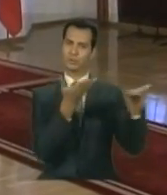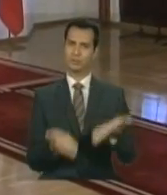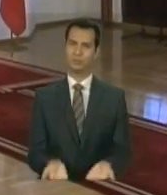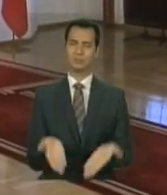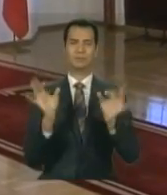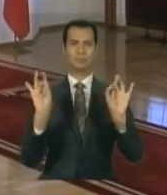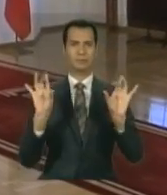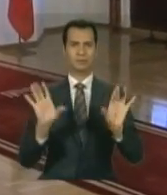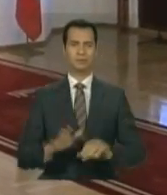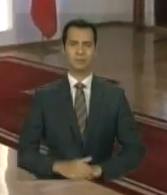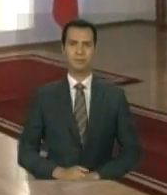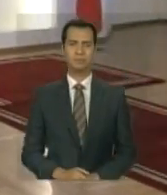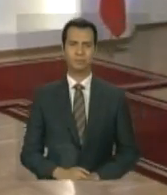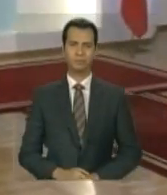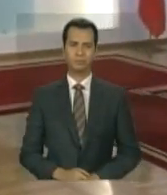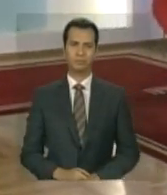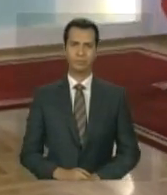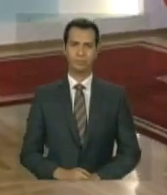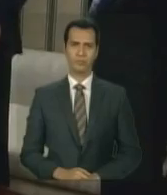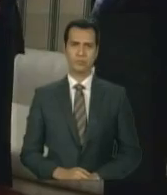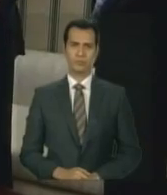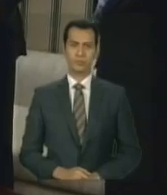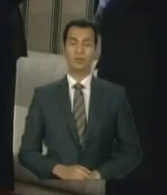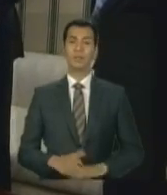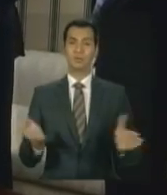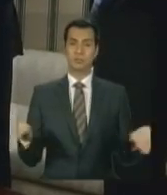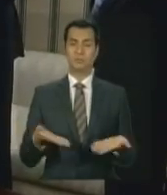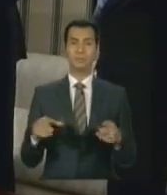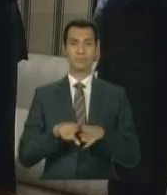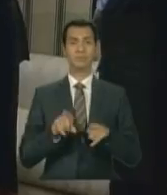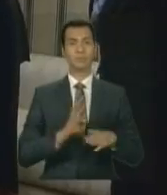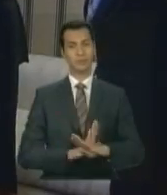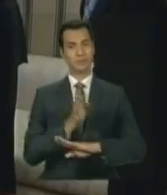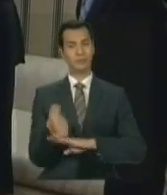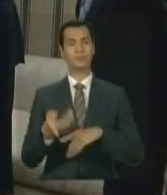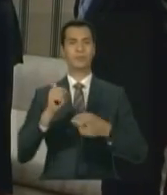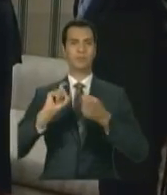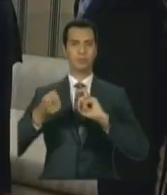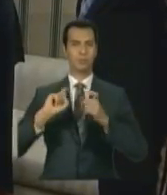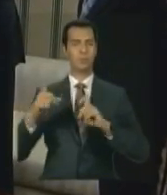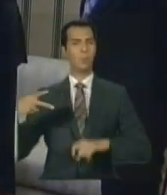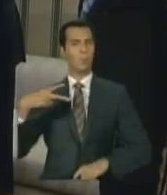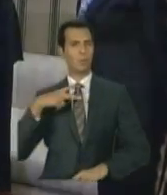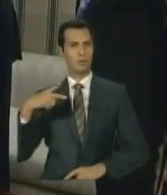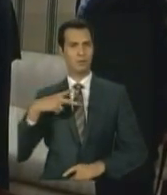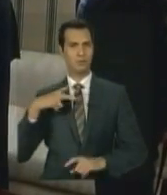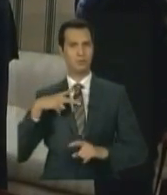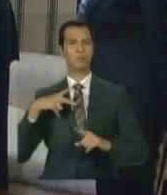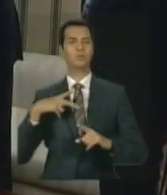recepção. E nesse momento eles seguem então para uma reunião privada,